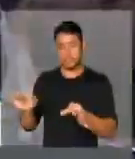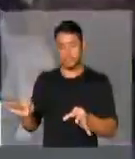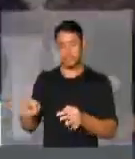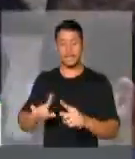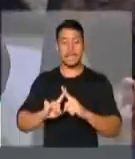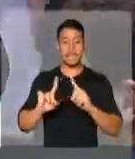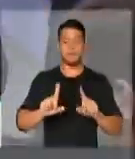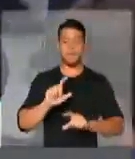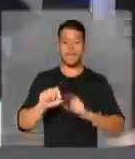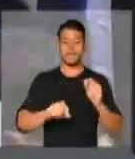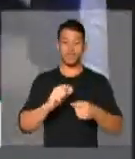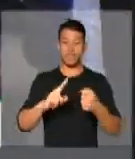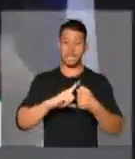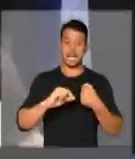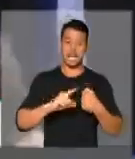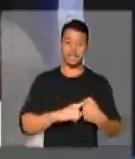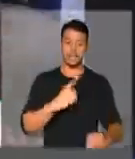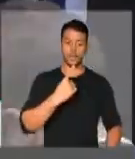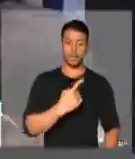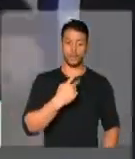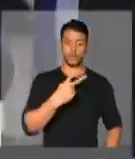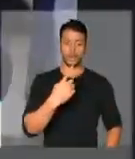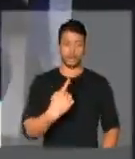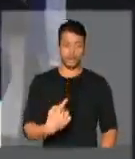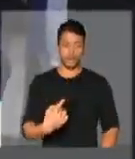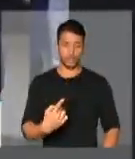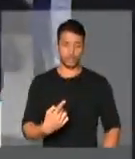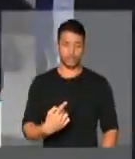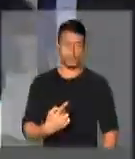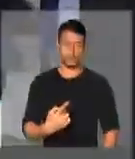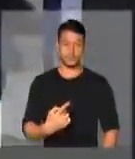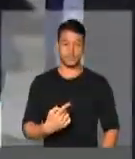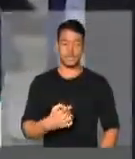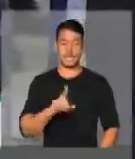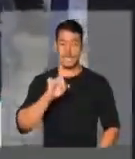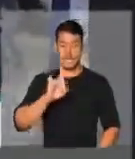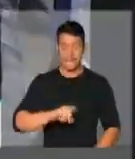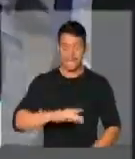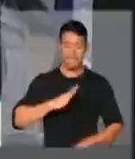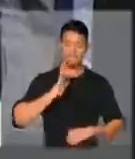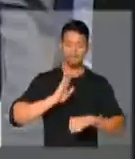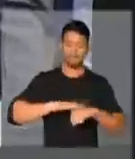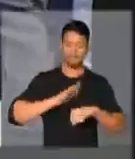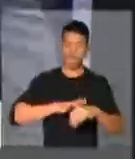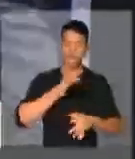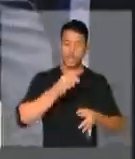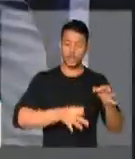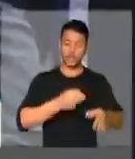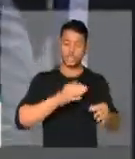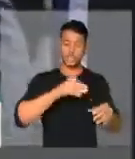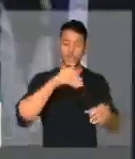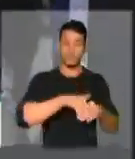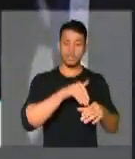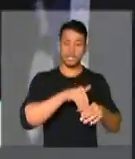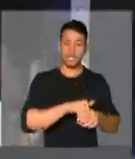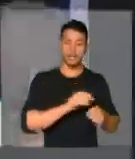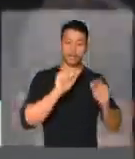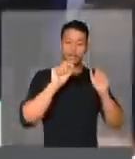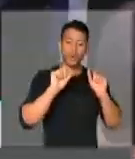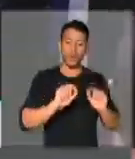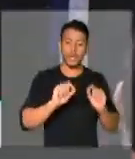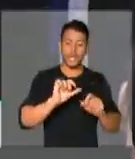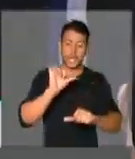Acontece que, por força do artigo 121 da Constituição, competência de justiça eleitoral só pode